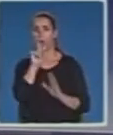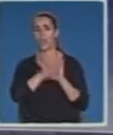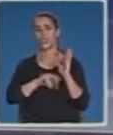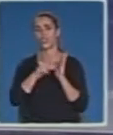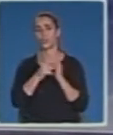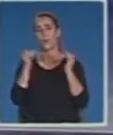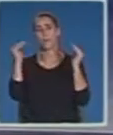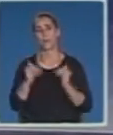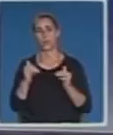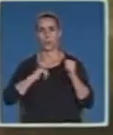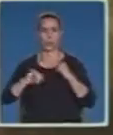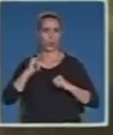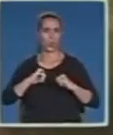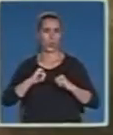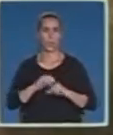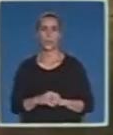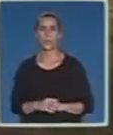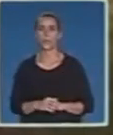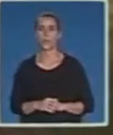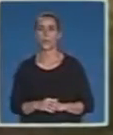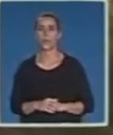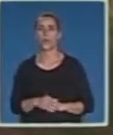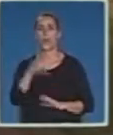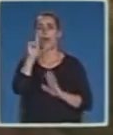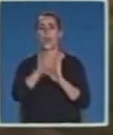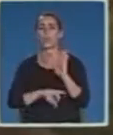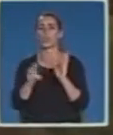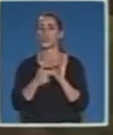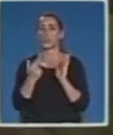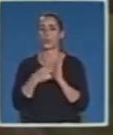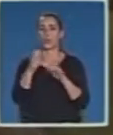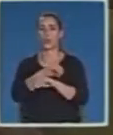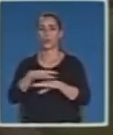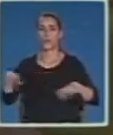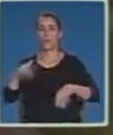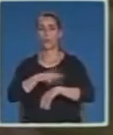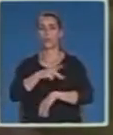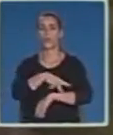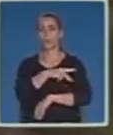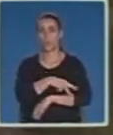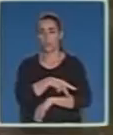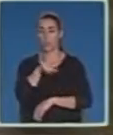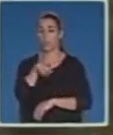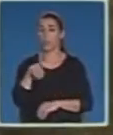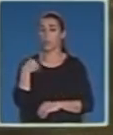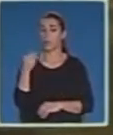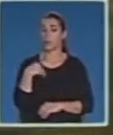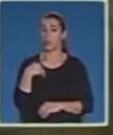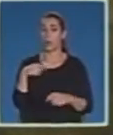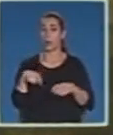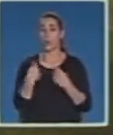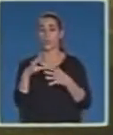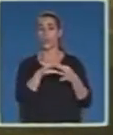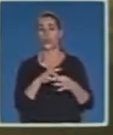espera cirúrgicas. As listas de espera no Hospital de Ponta Delgada são uma das preocupações do Partido Unido